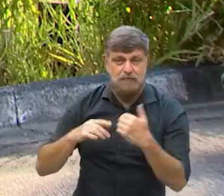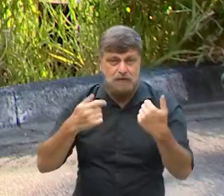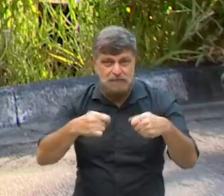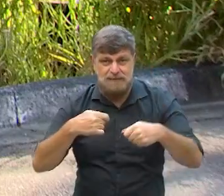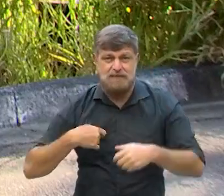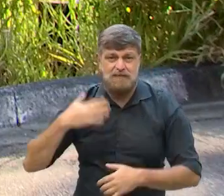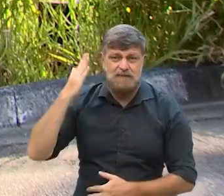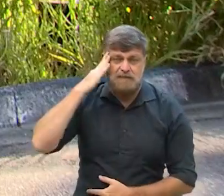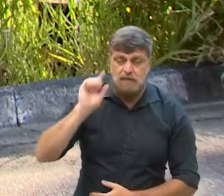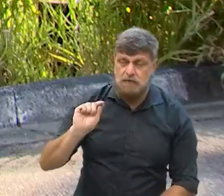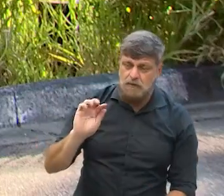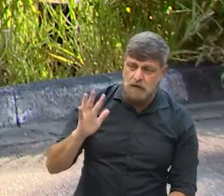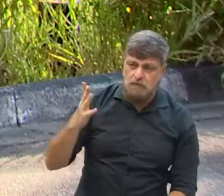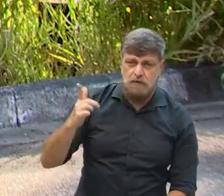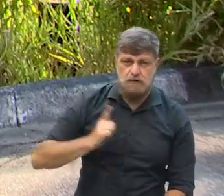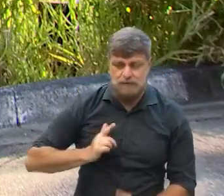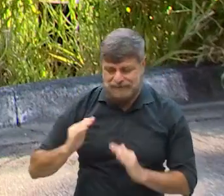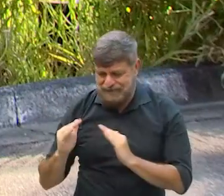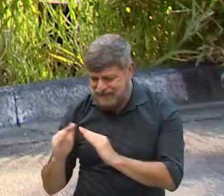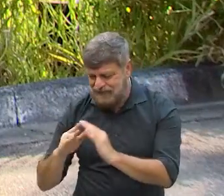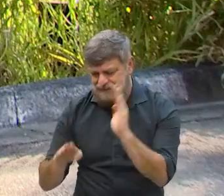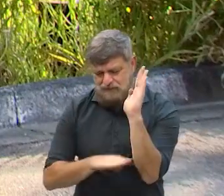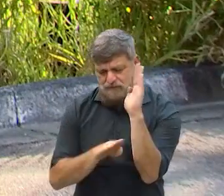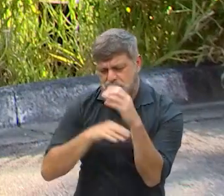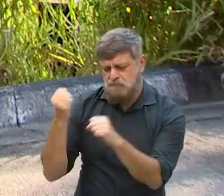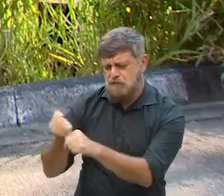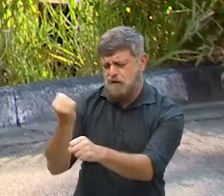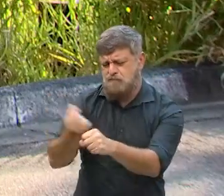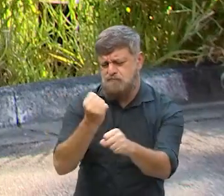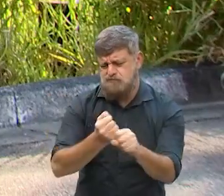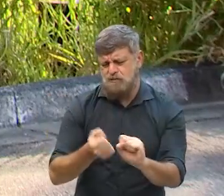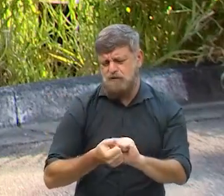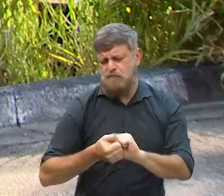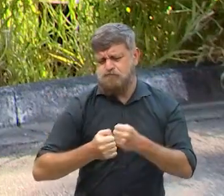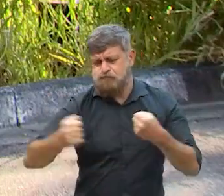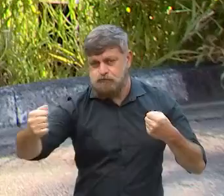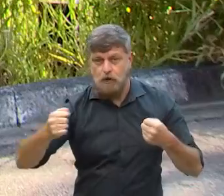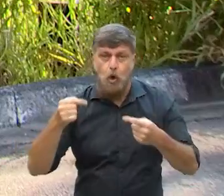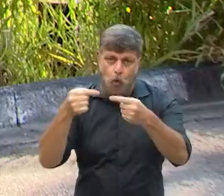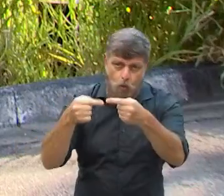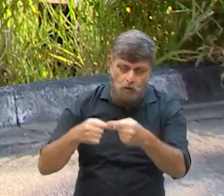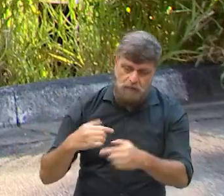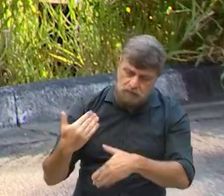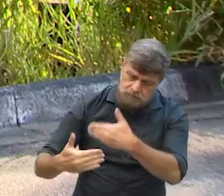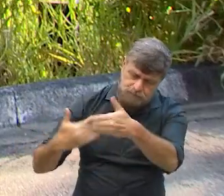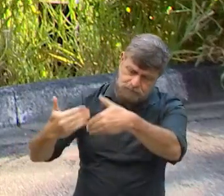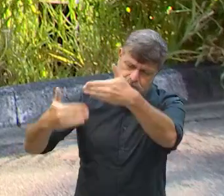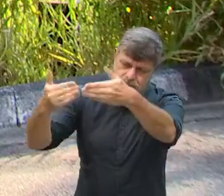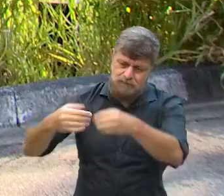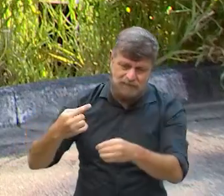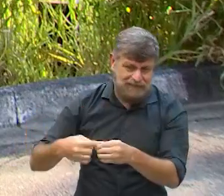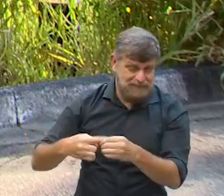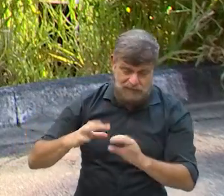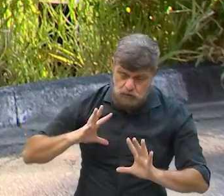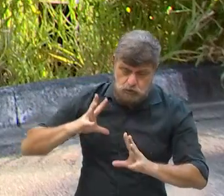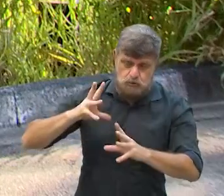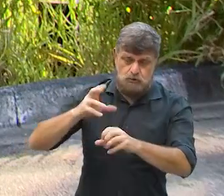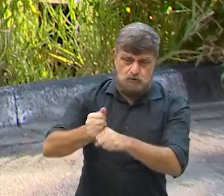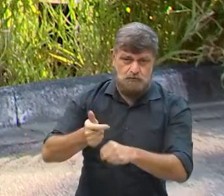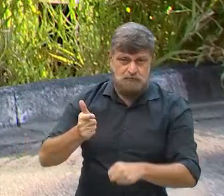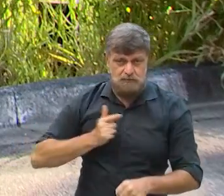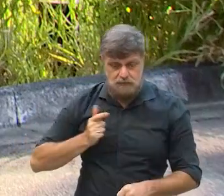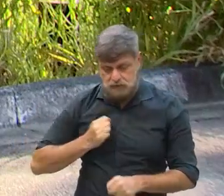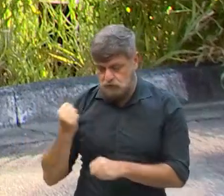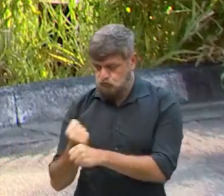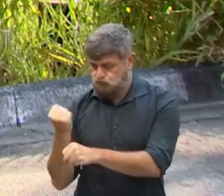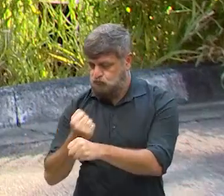que acontece a expansão urbana, faz parte do desenvolvimento de toda a cidade, novos